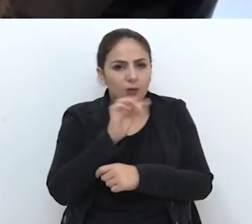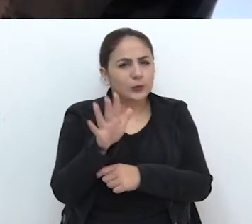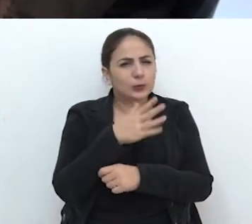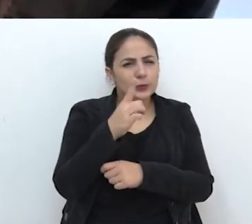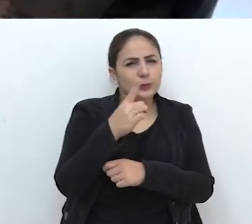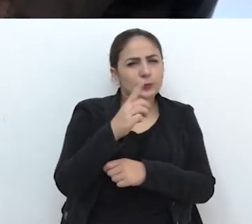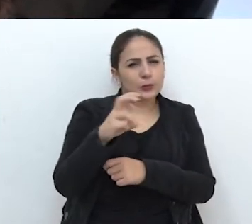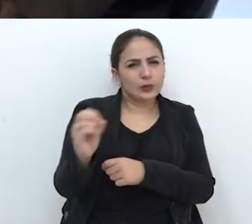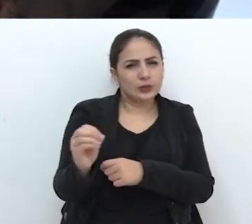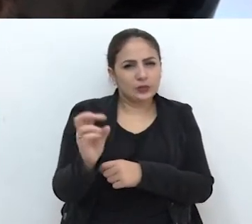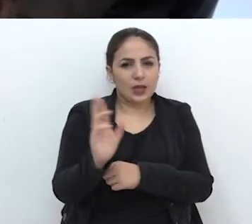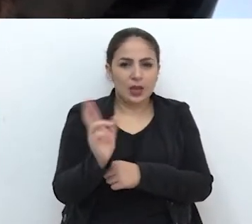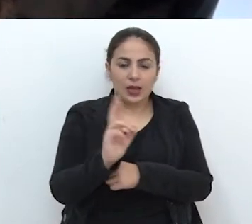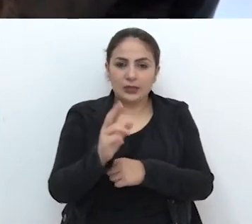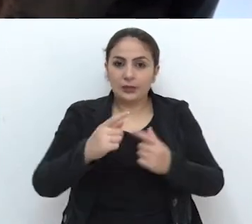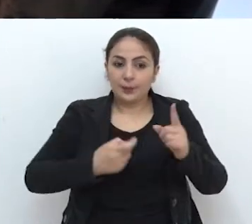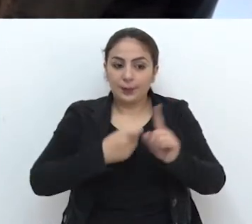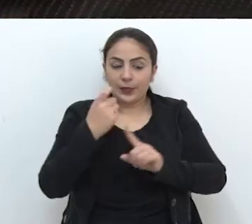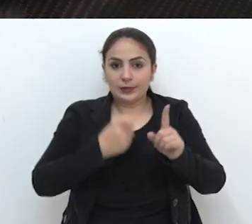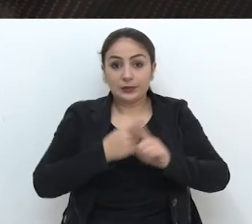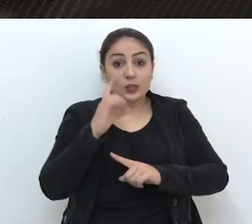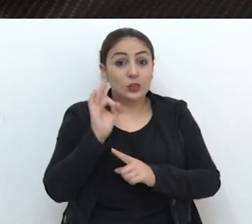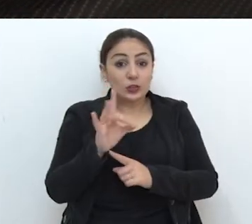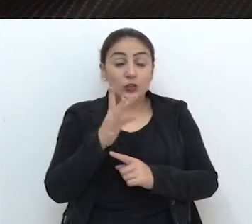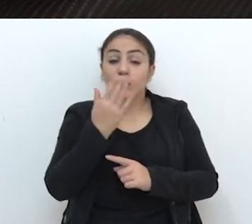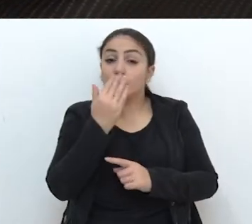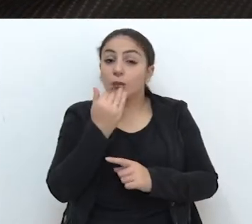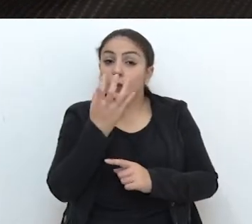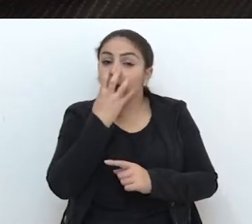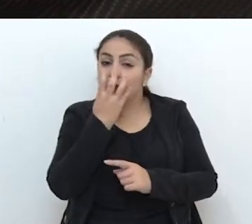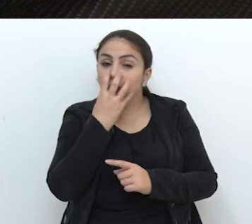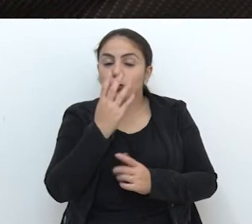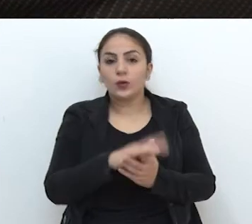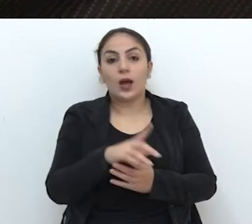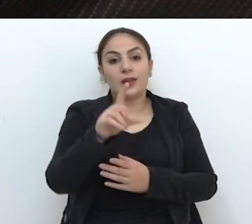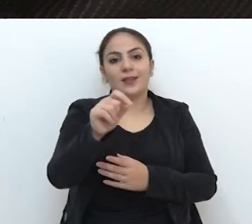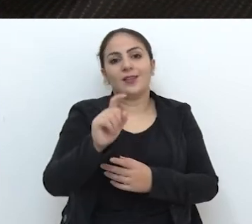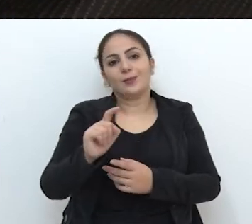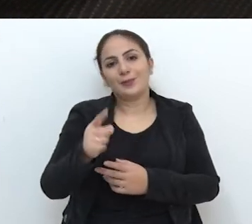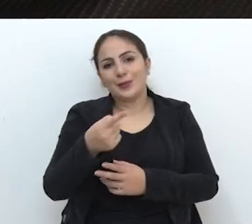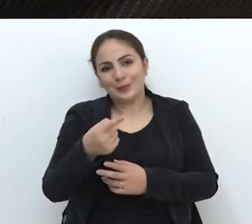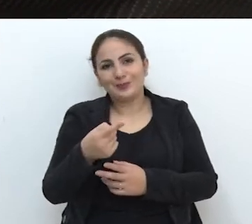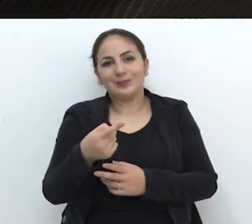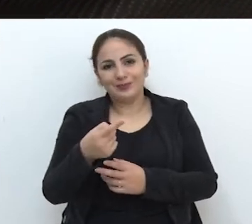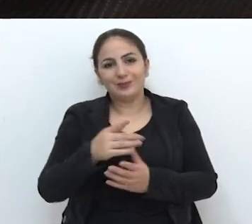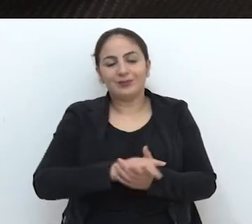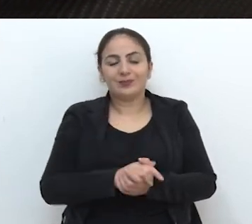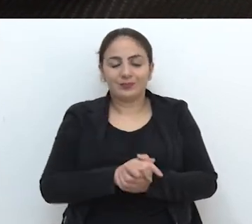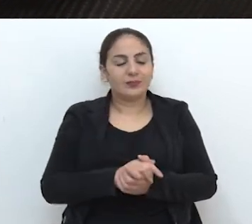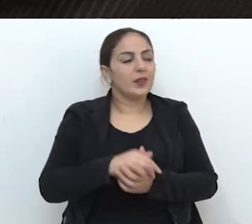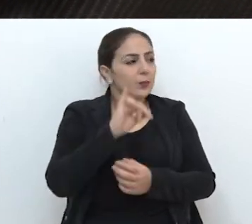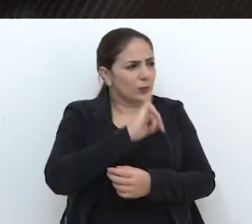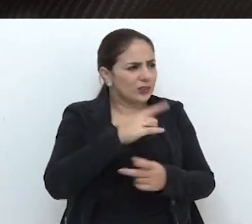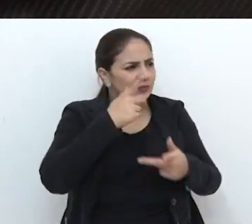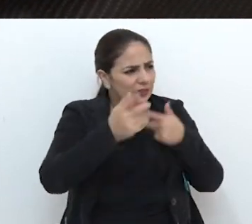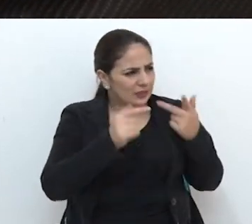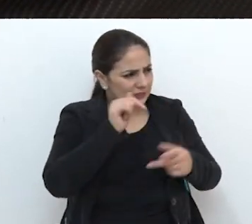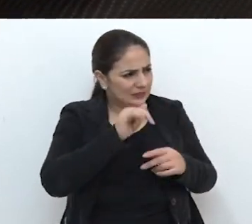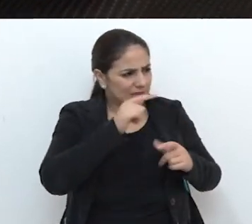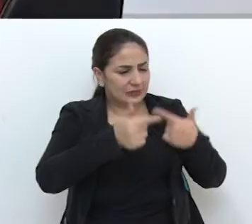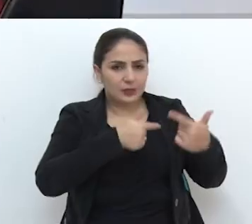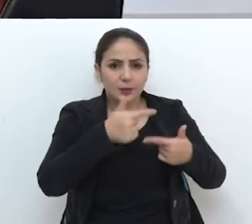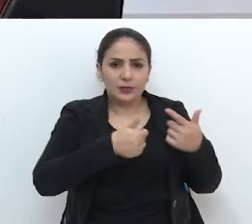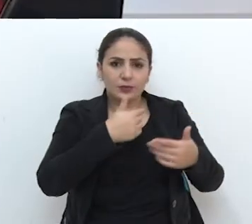aproximadamente R$ 1.500 mensais. Só de ração são 10 mil mensais. E é importante ressaltar que esse trabalho, então,